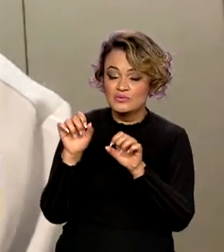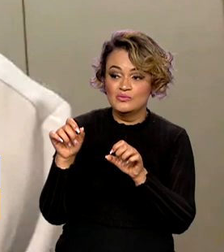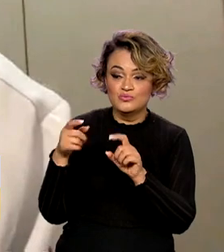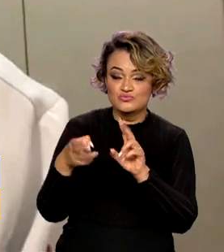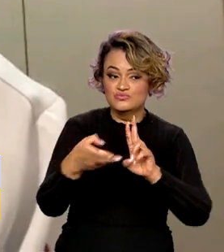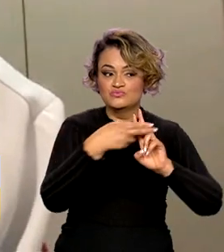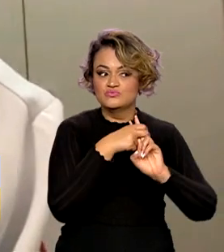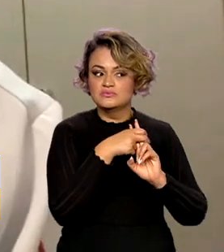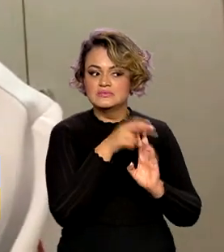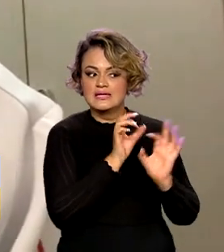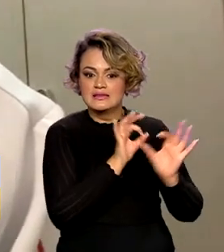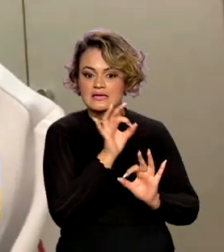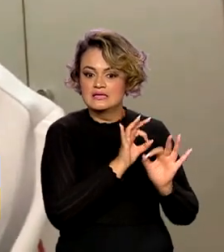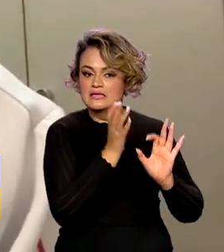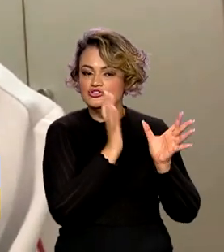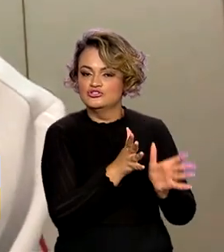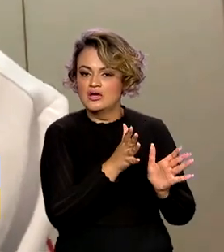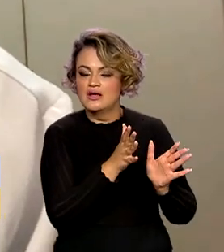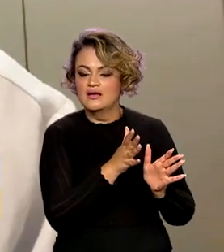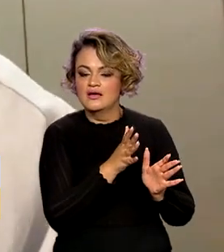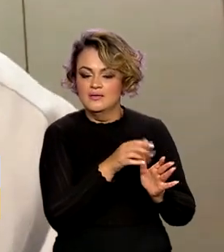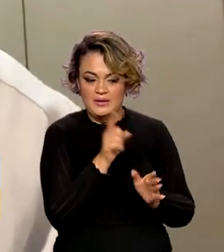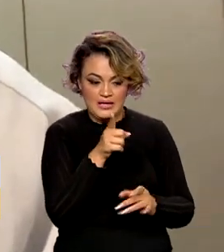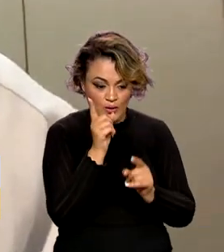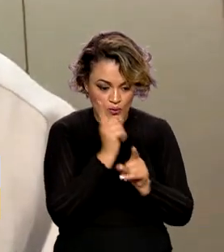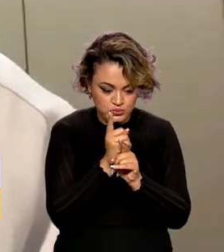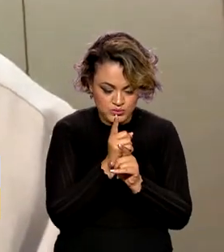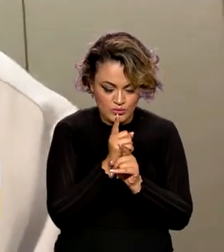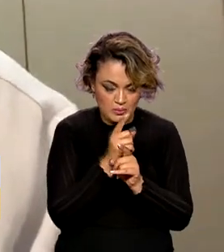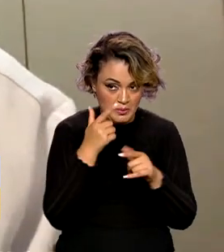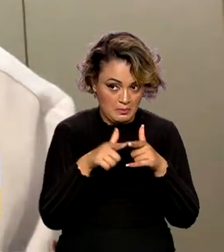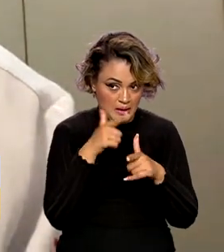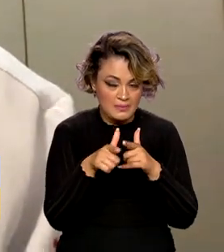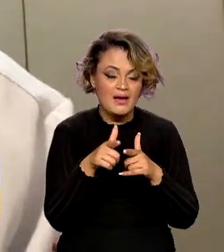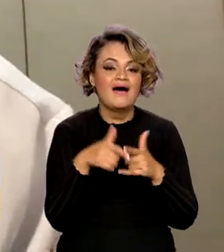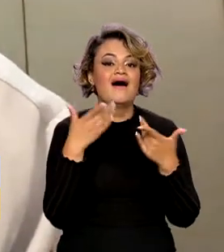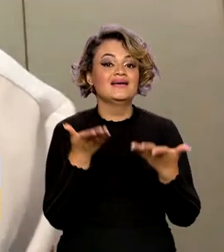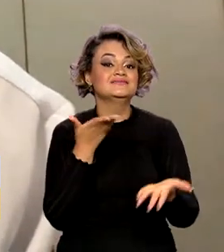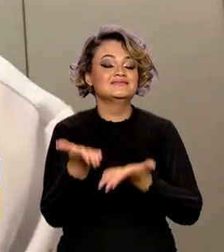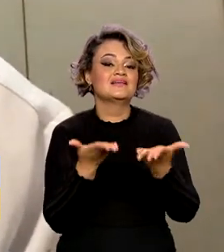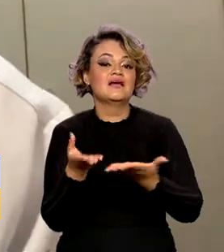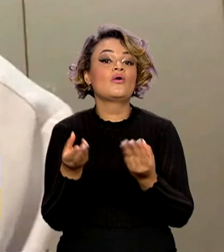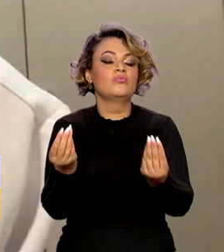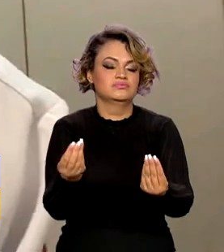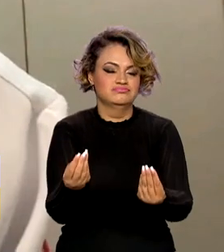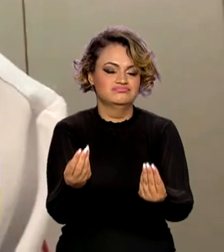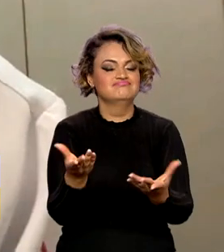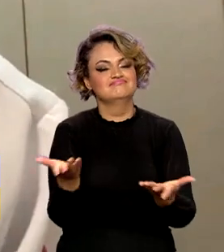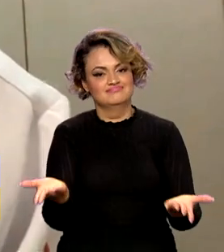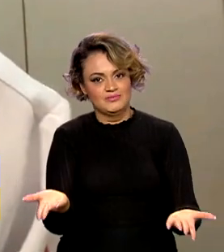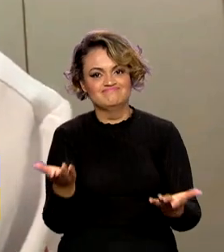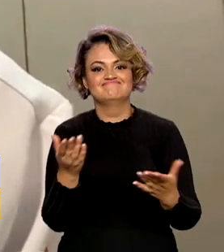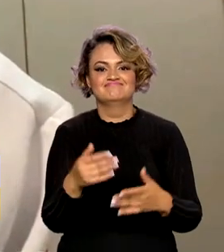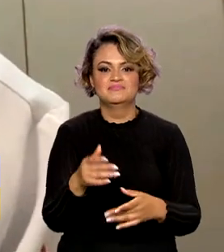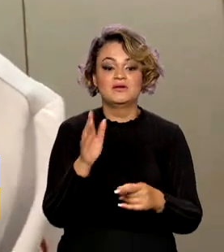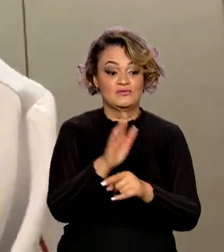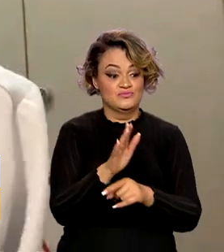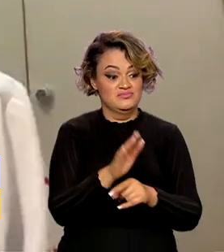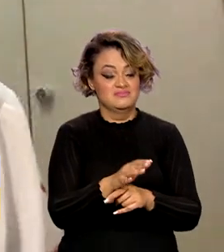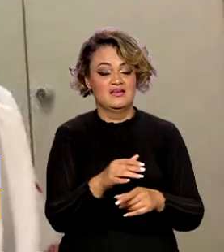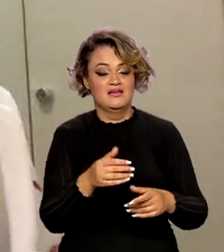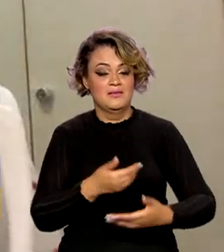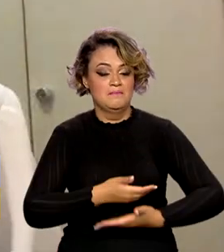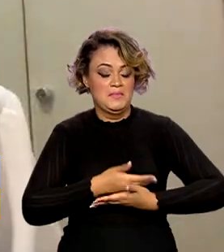se preparar para que uma vez feito o diagnóstico a gente de fato consiga beneficiar